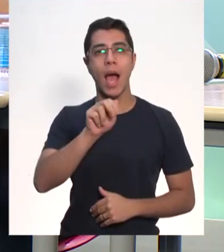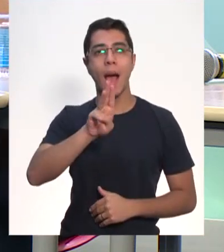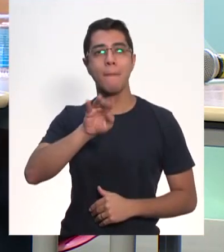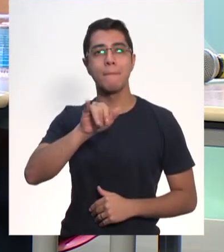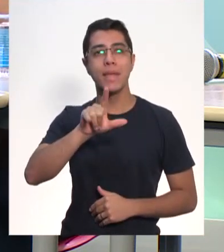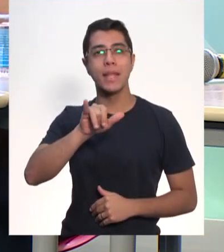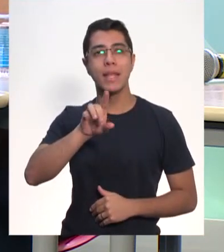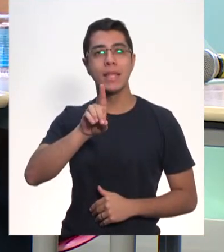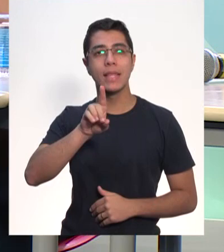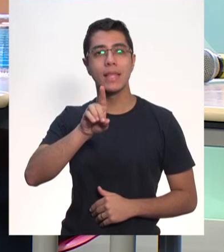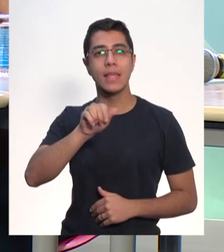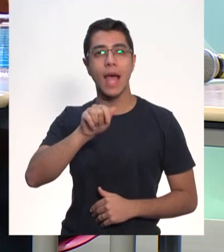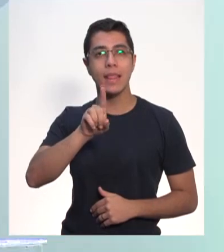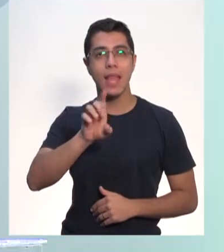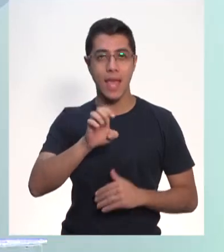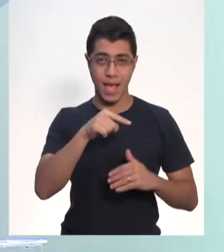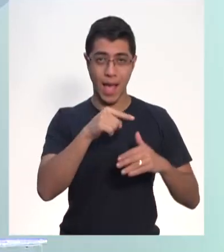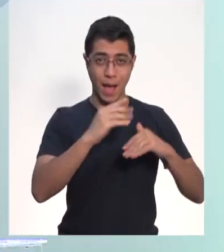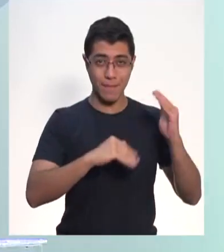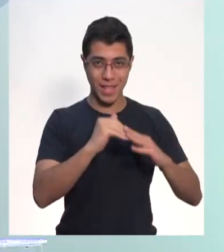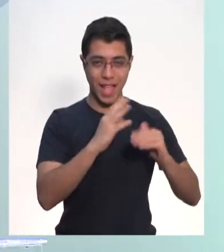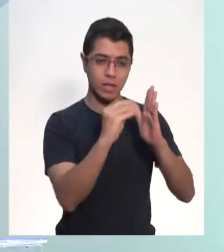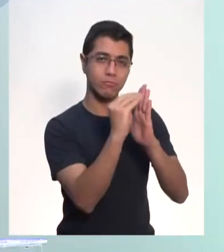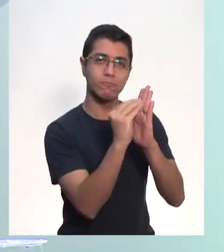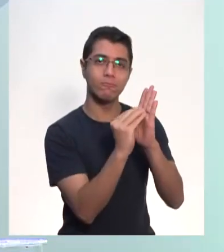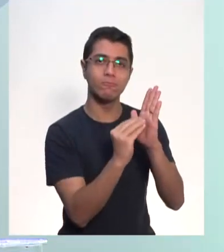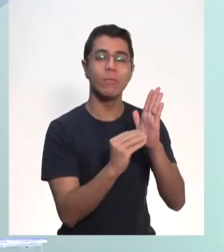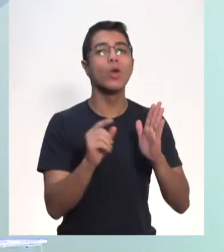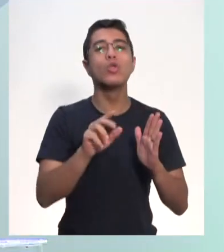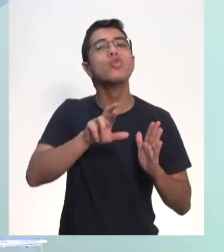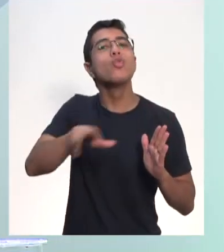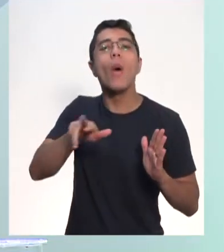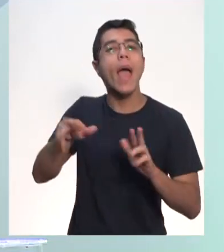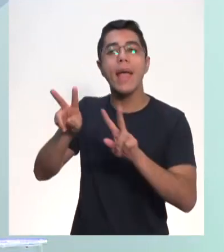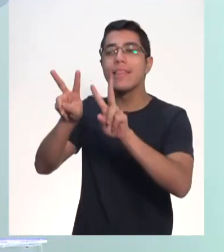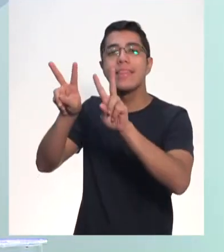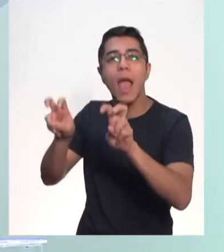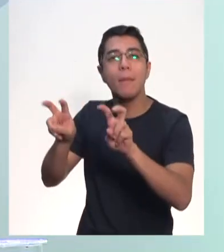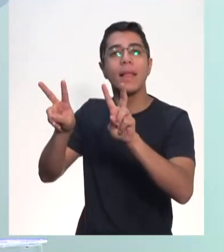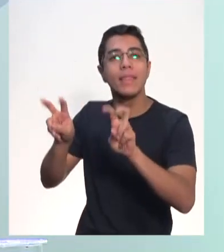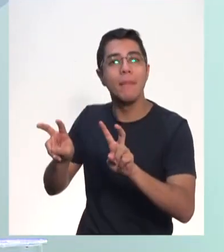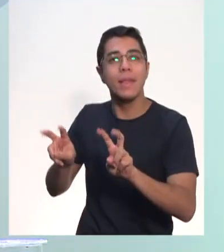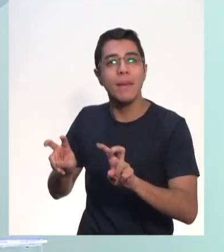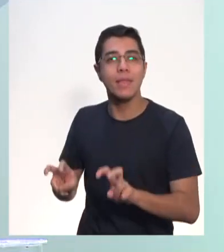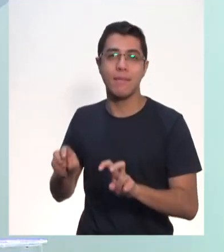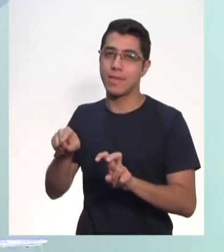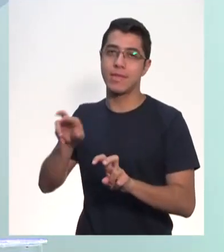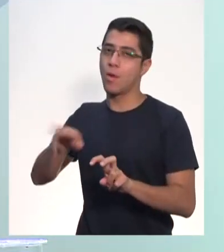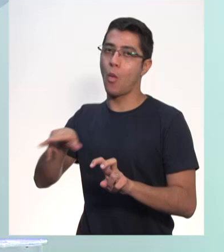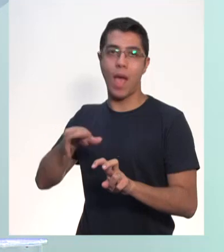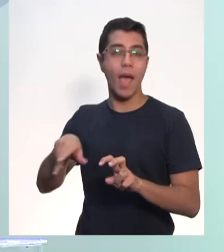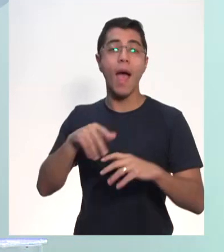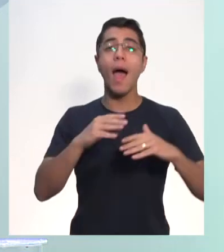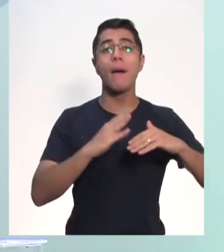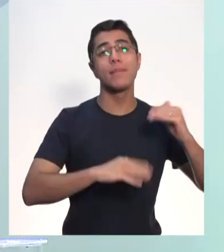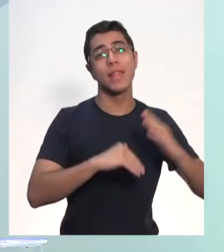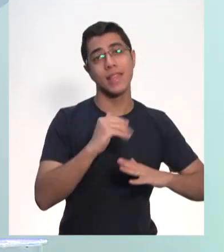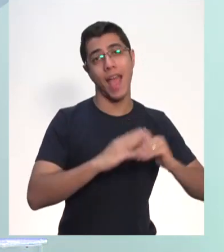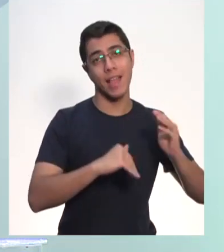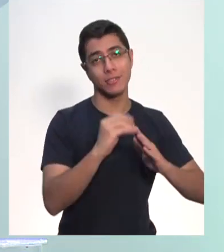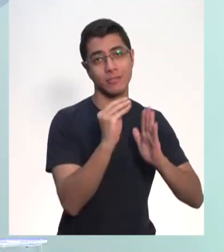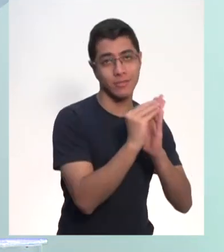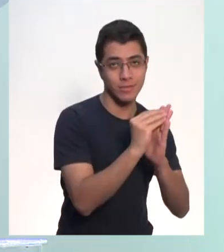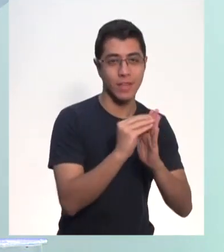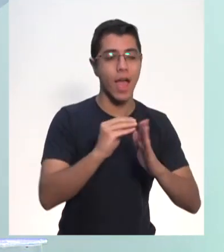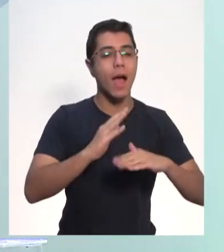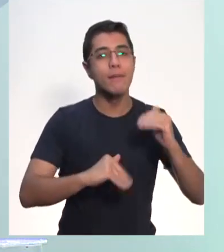temas, a gente tem um currículo pensado por habilidades. Então, as habilidades elas se articulam a todo momento. E as habilidades elas se articulam dentro